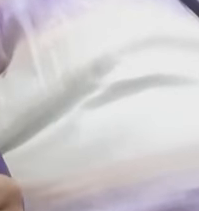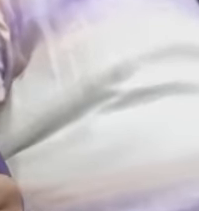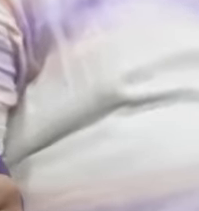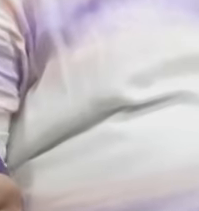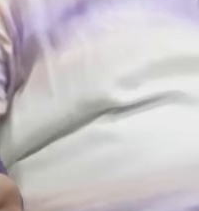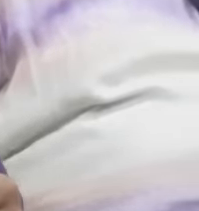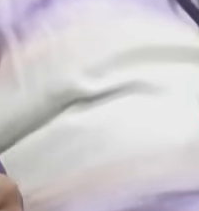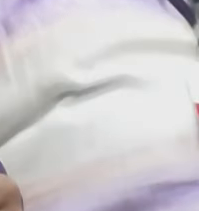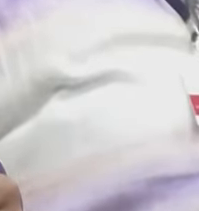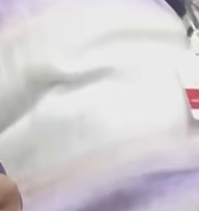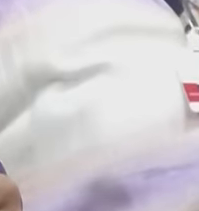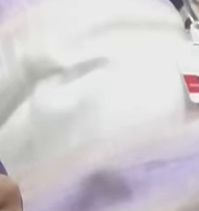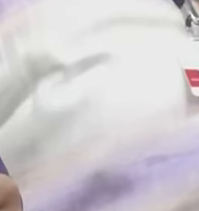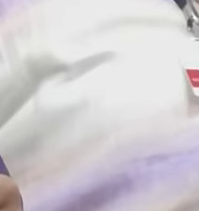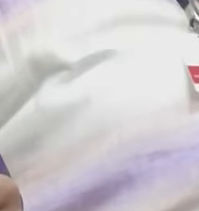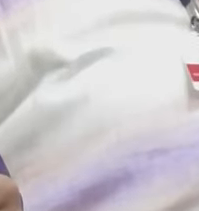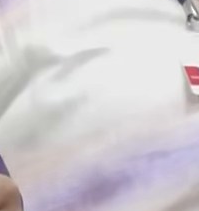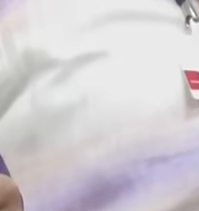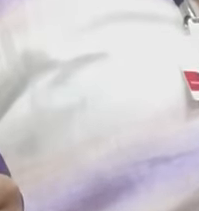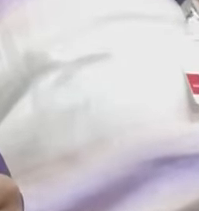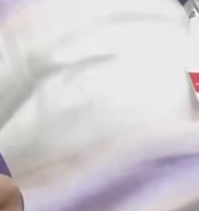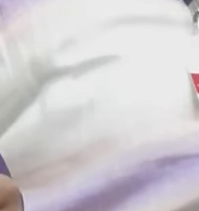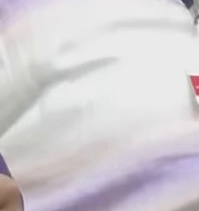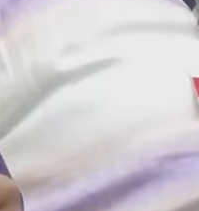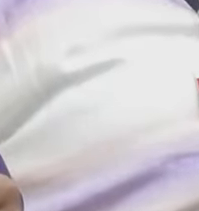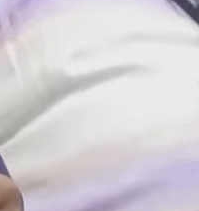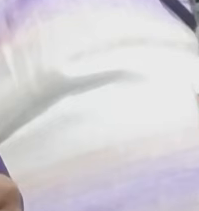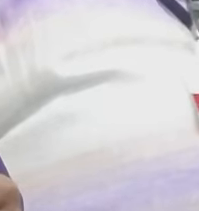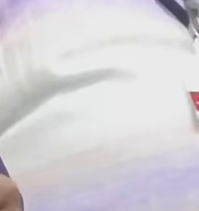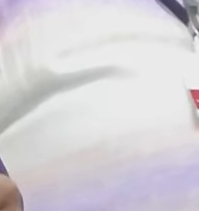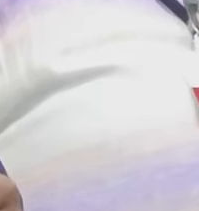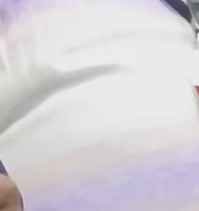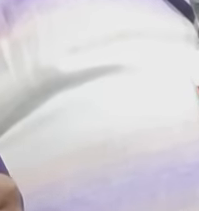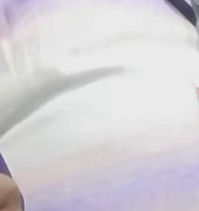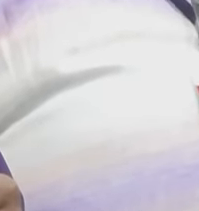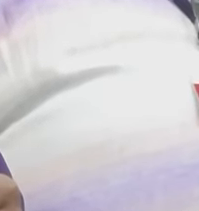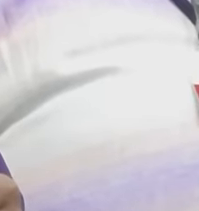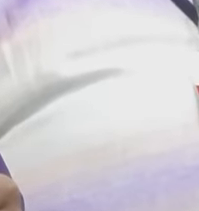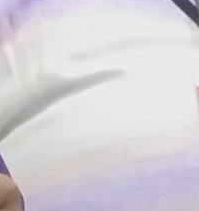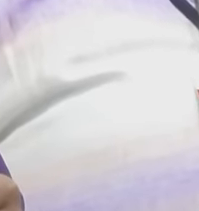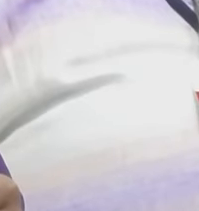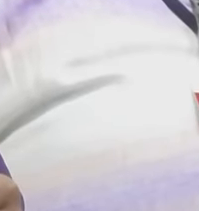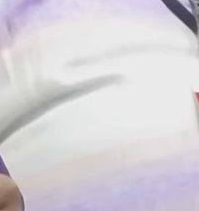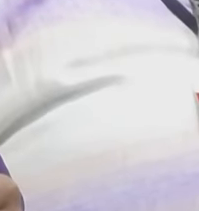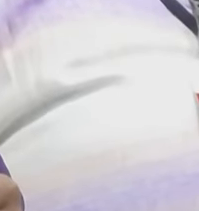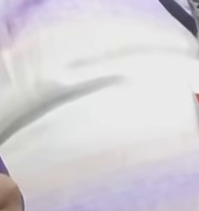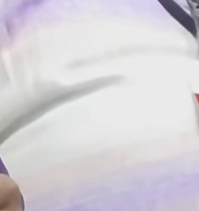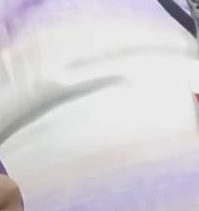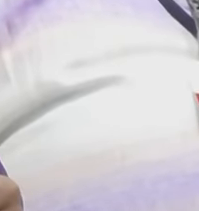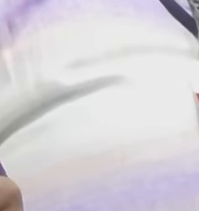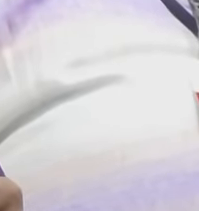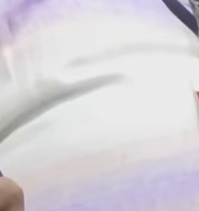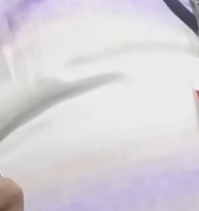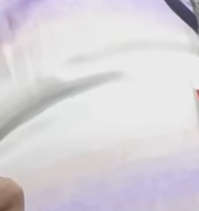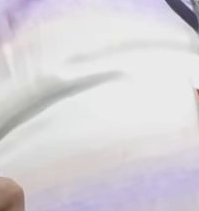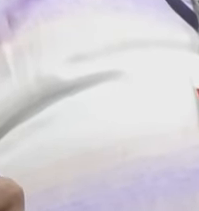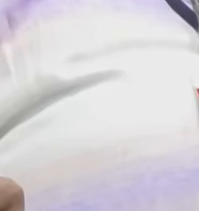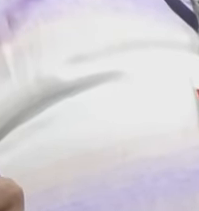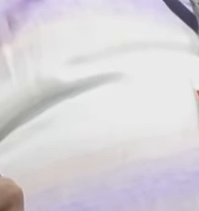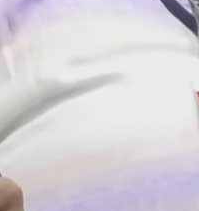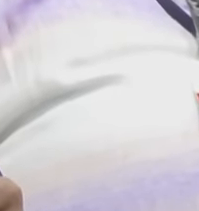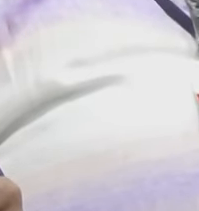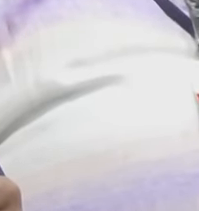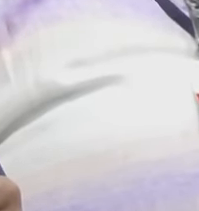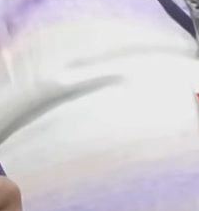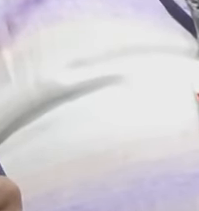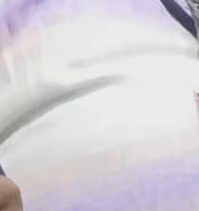Lagoa de Guarapina. Passou toda a tubulação da Petrobras dentro do Rio Doce, e nada se foi feito, nada se